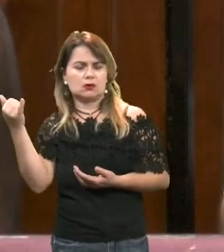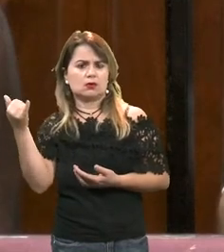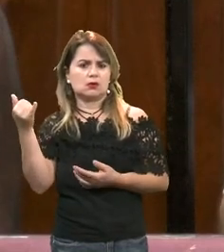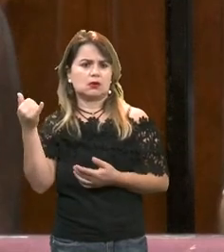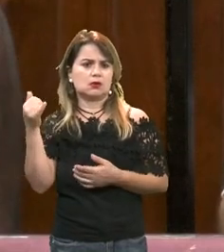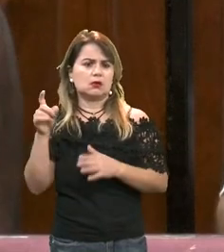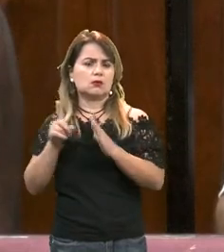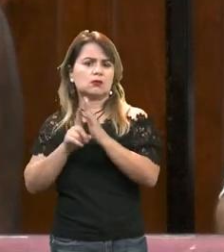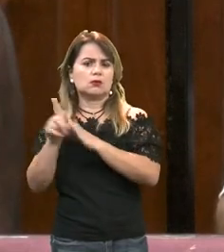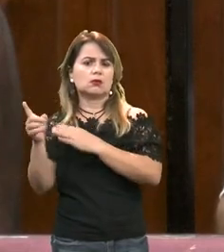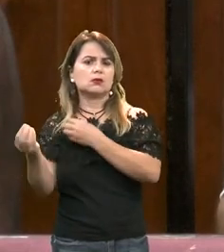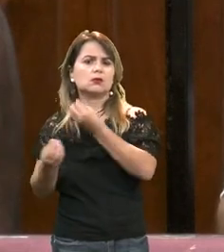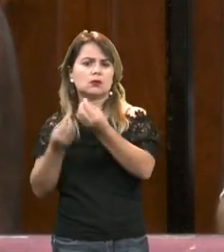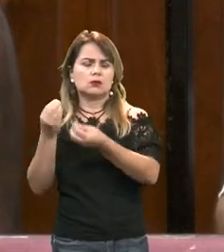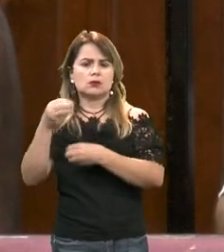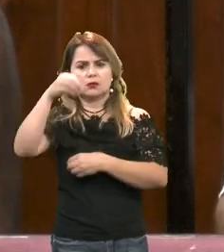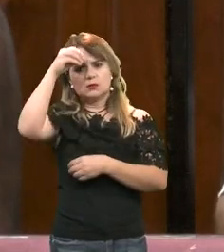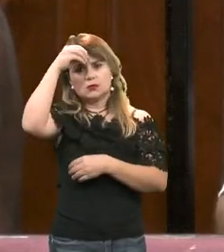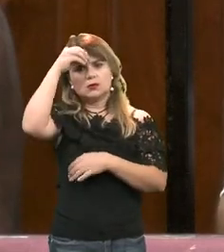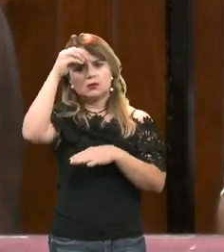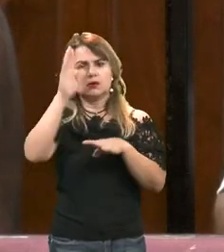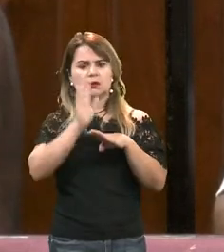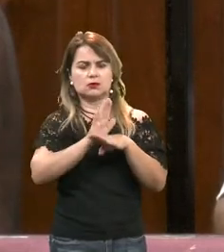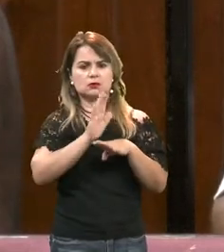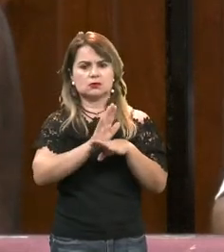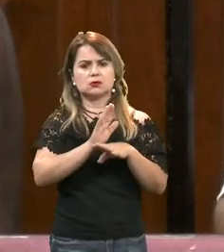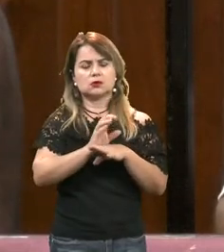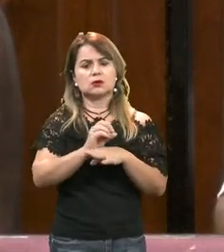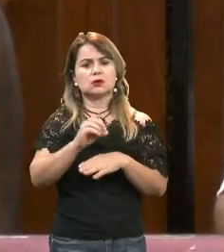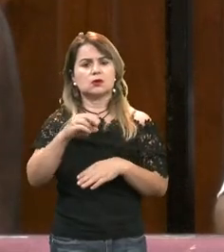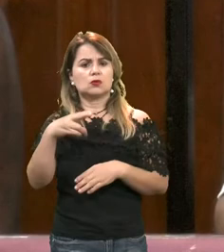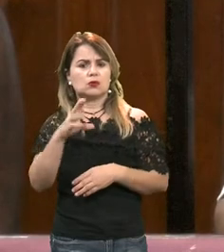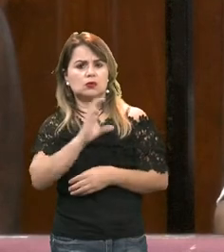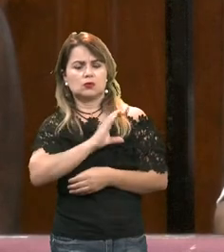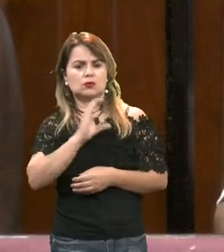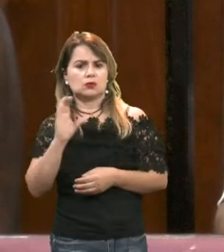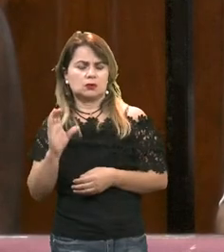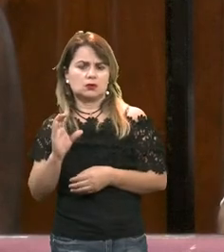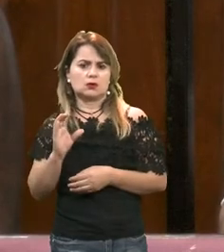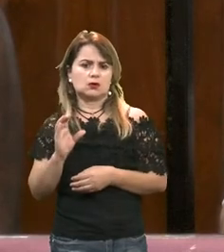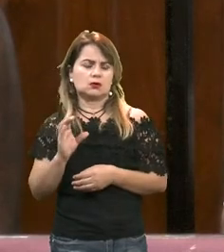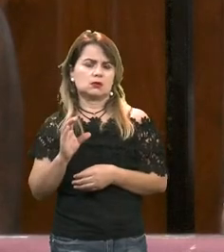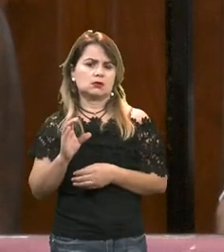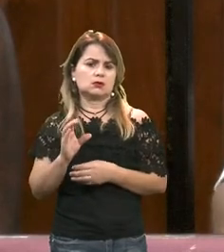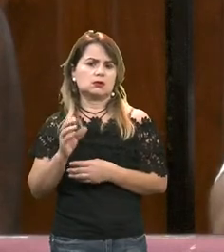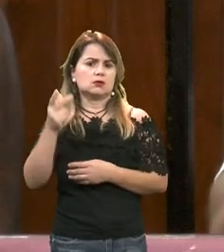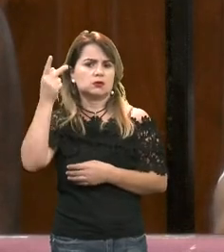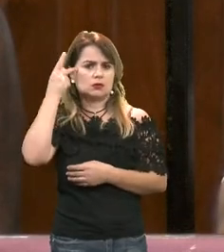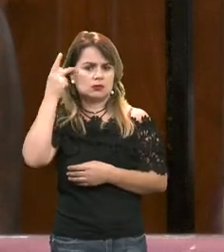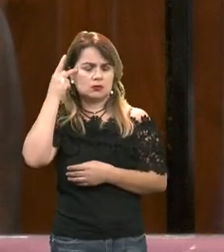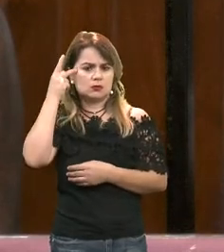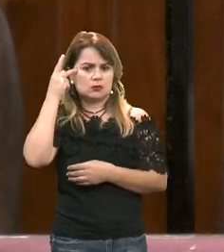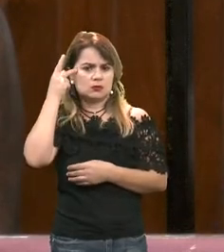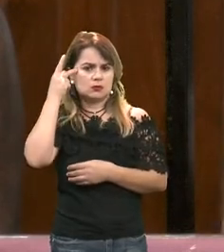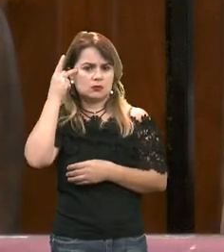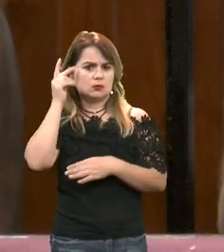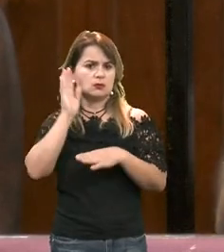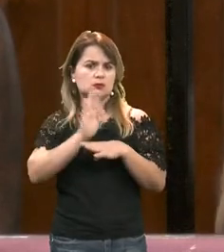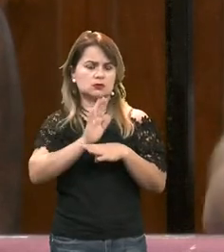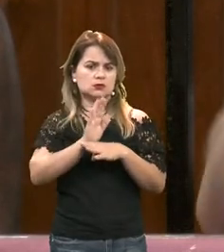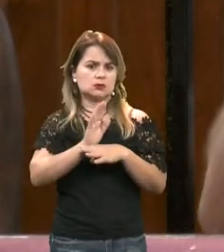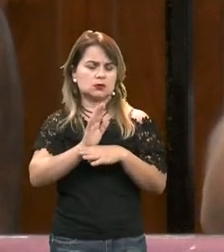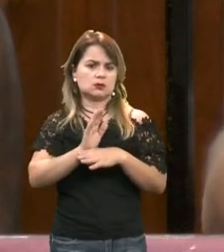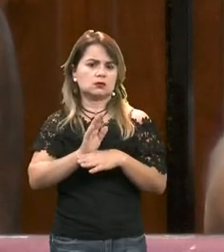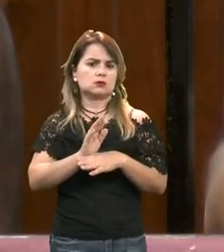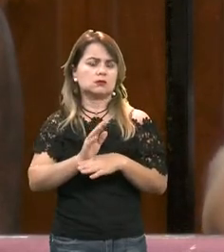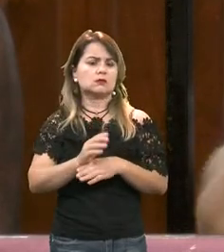sobrinha e talvez a minha cunhada e a minha sobrinha lá em São Carlos, pela luta delas. Então é